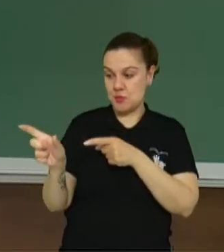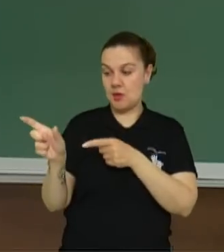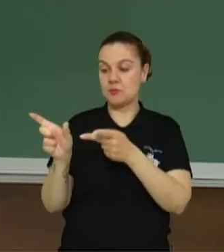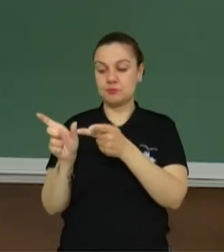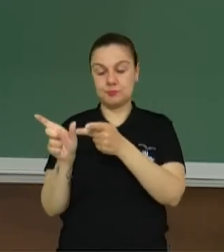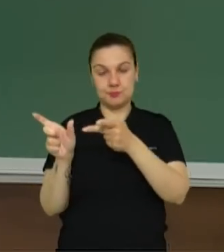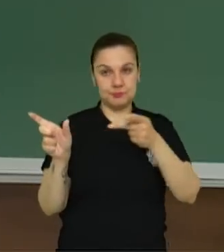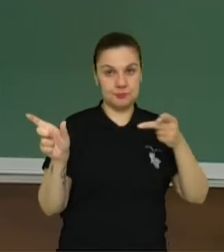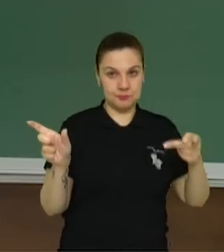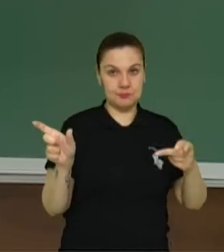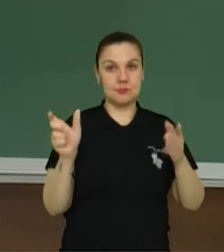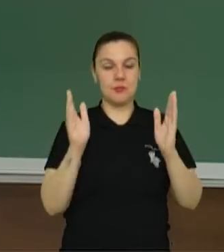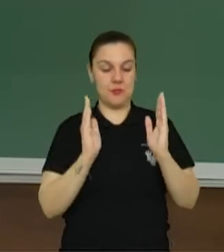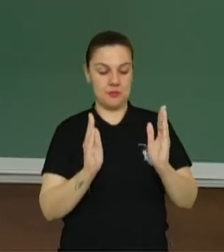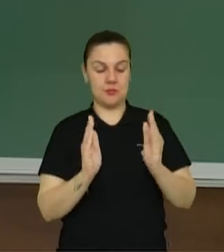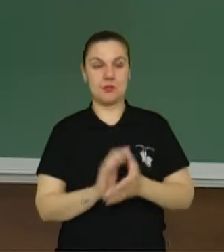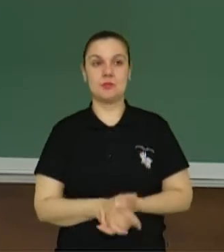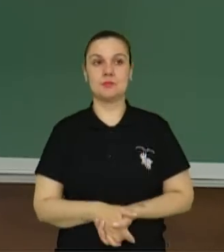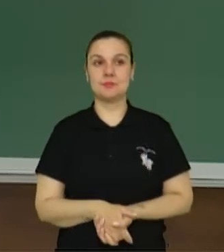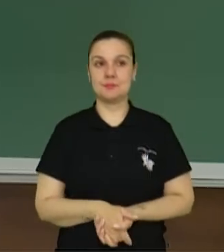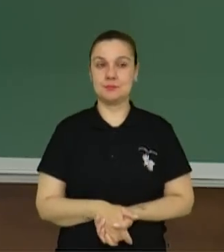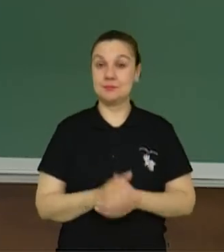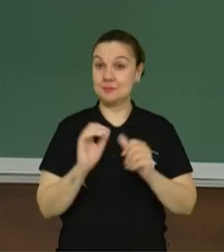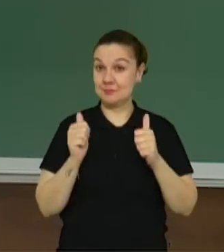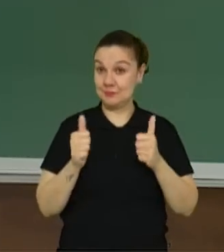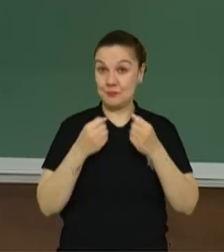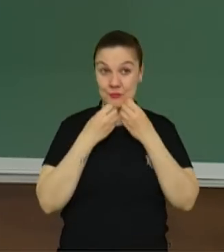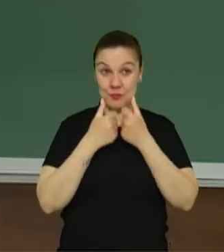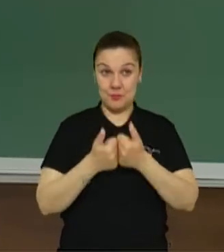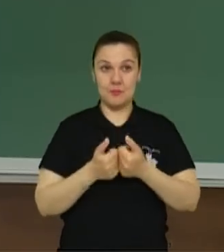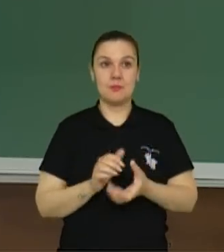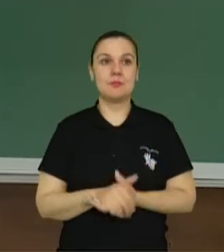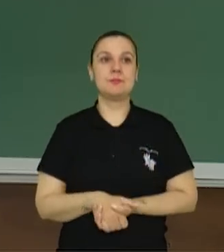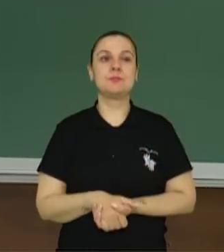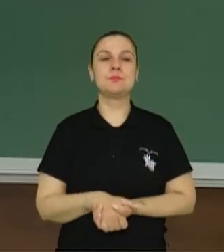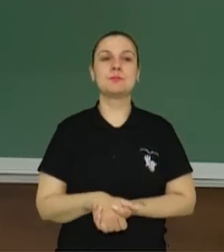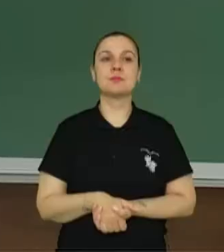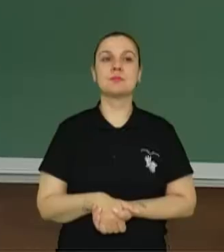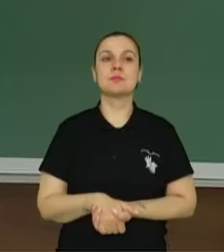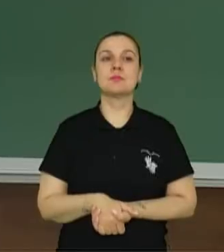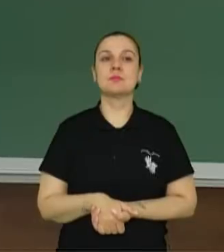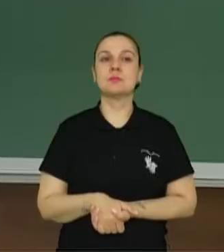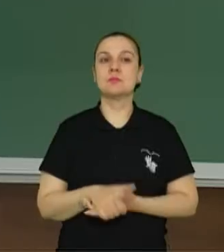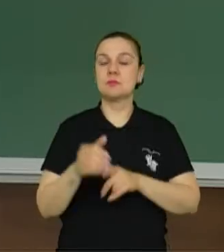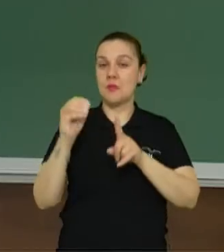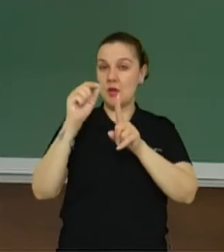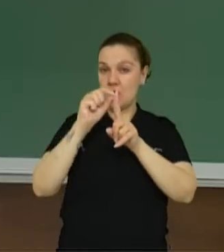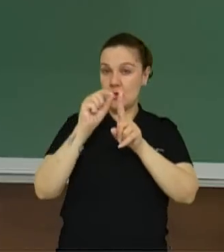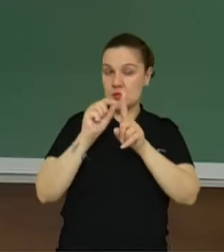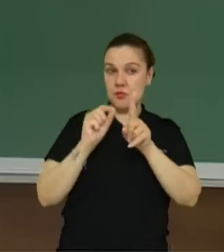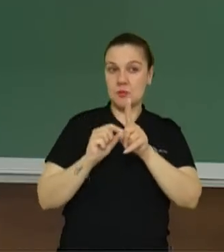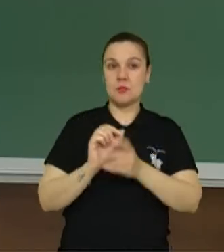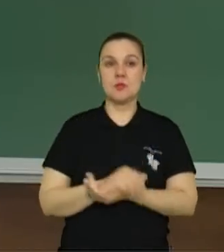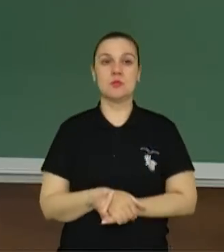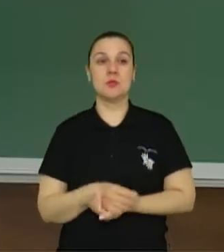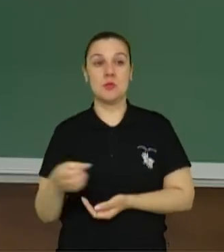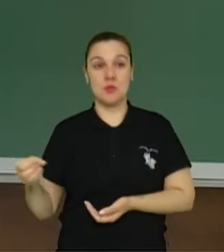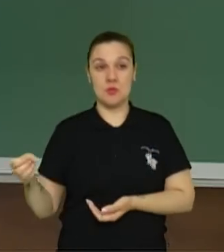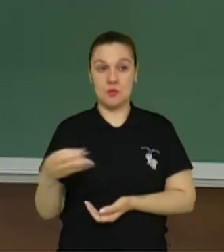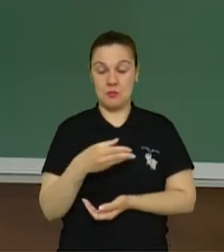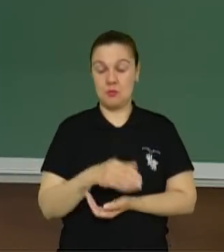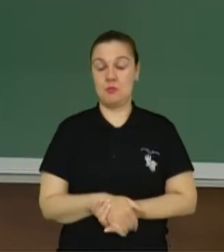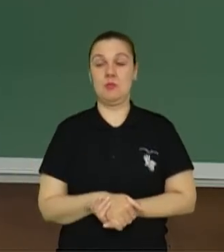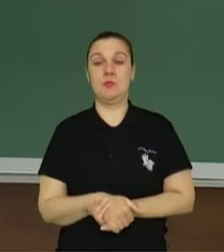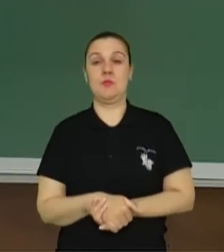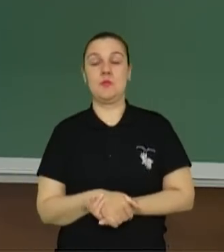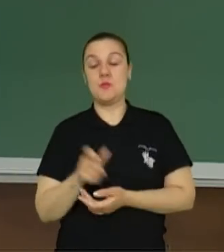que sobrar também compõe o meu predicado. Bacana? Agora, falando aqui sobre tipos de sujeito, um novo sujeito que